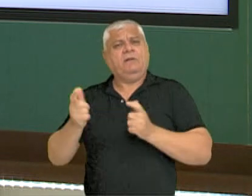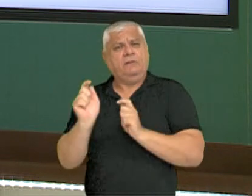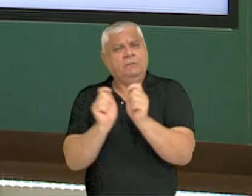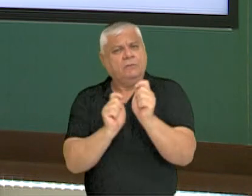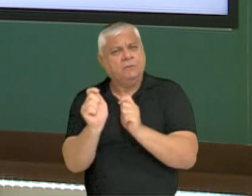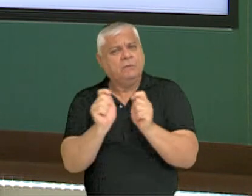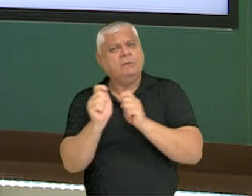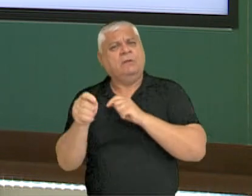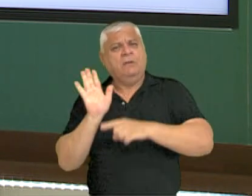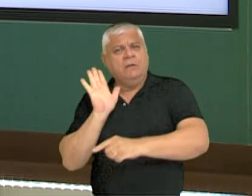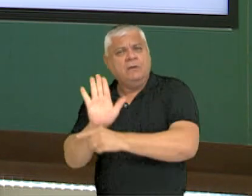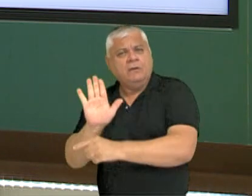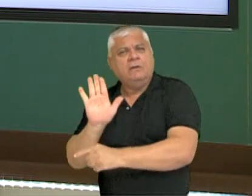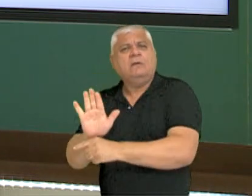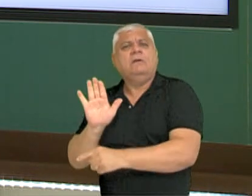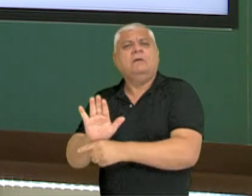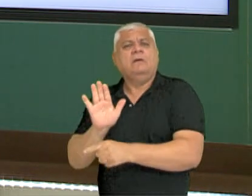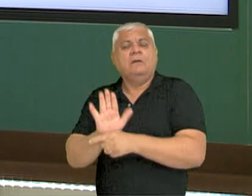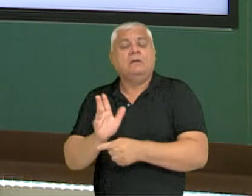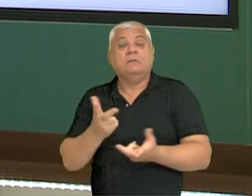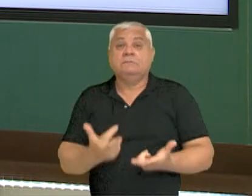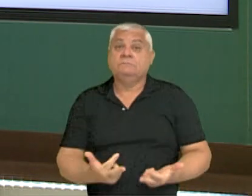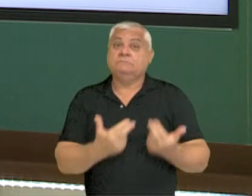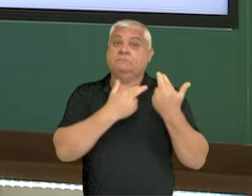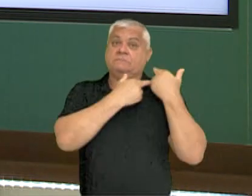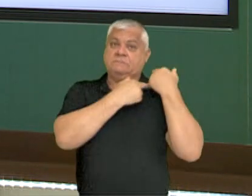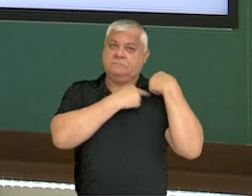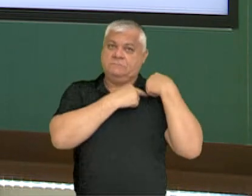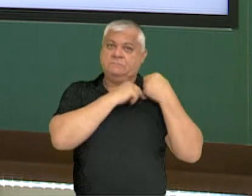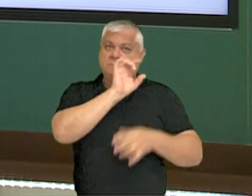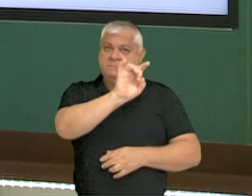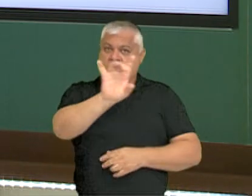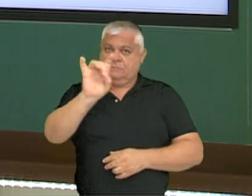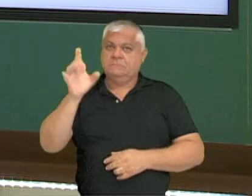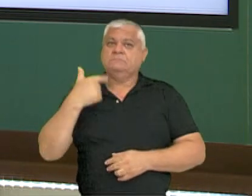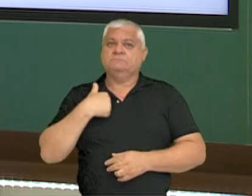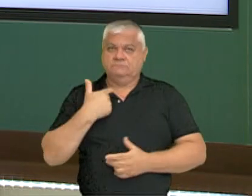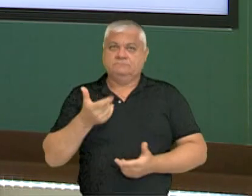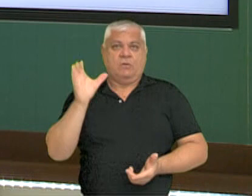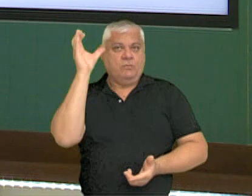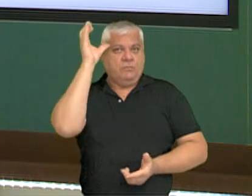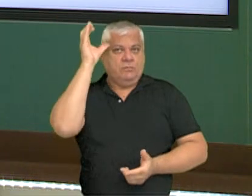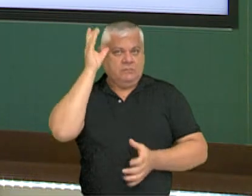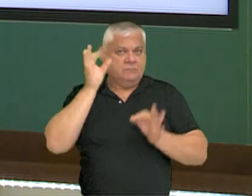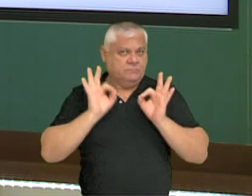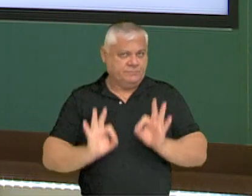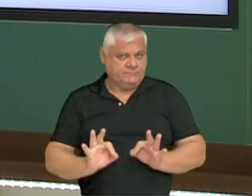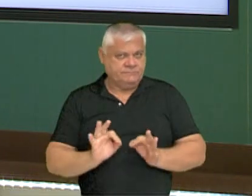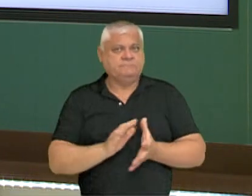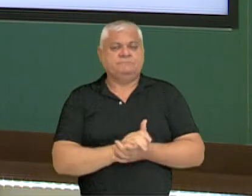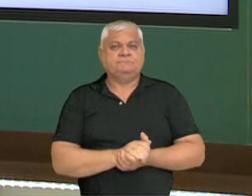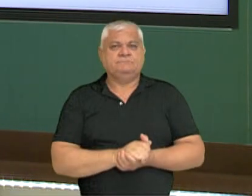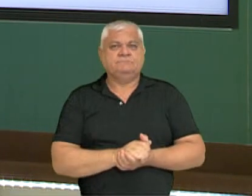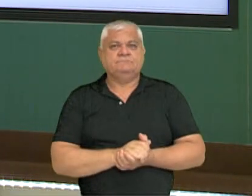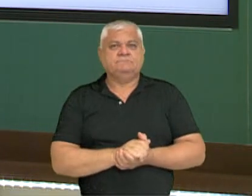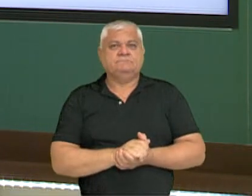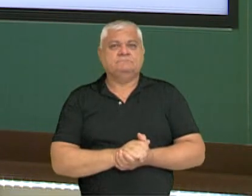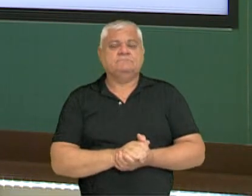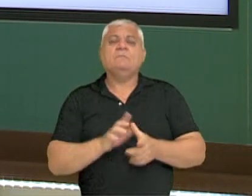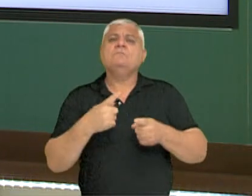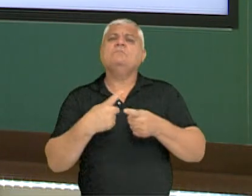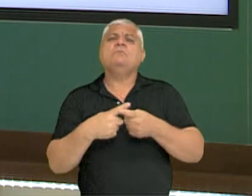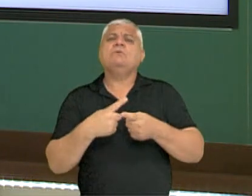nós tivéssemos a responsabilidade, Certo? Muito bem. Por